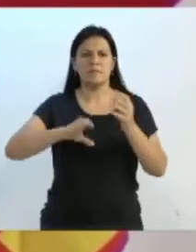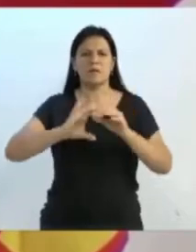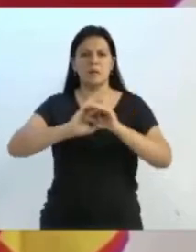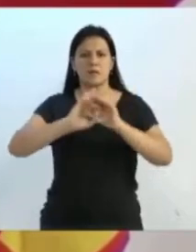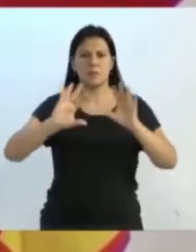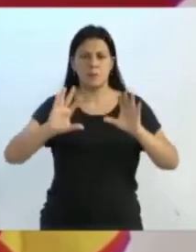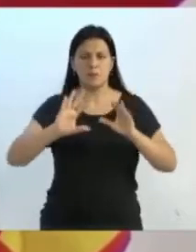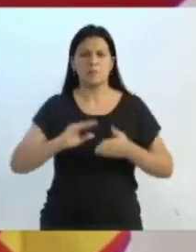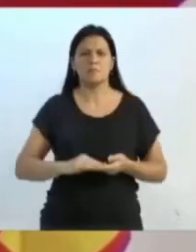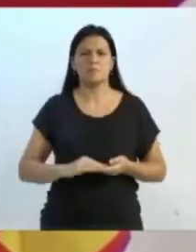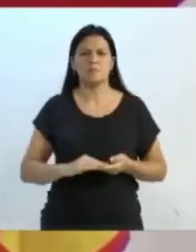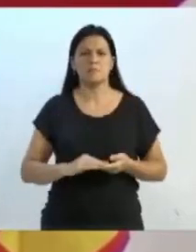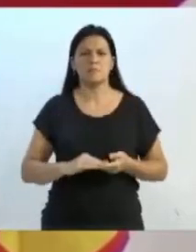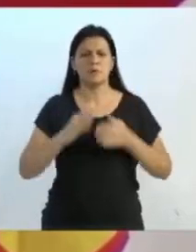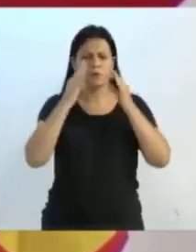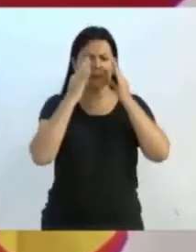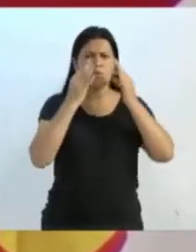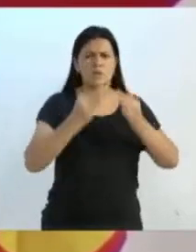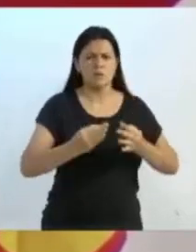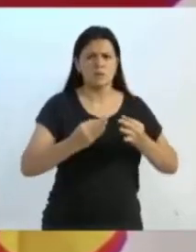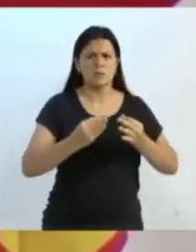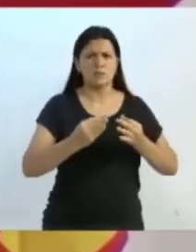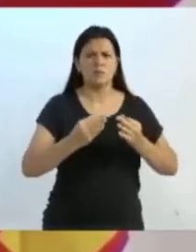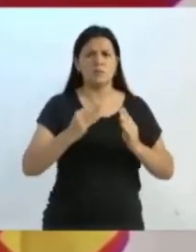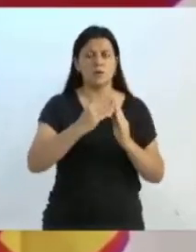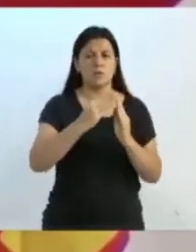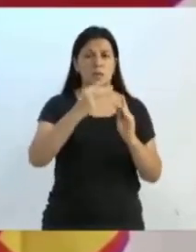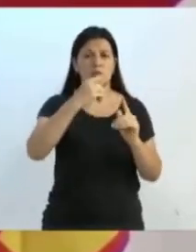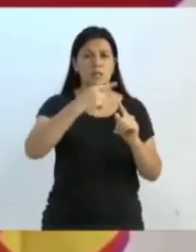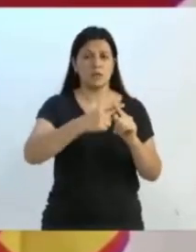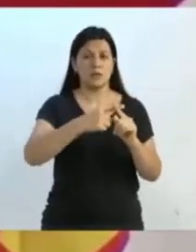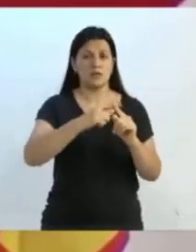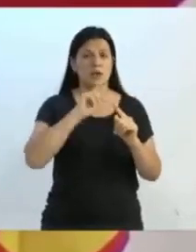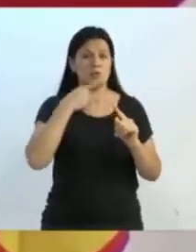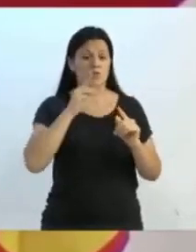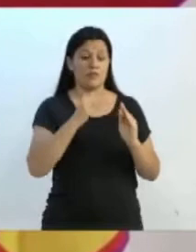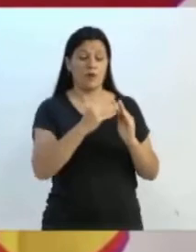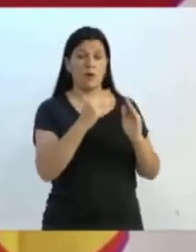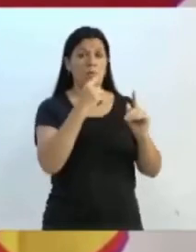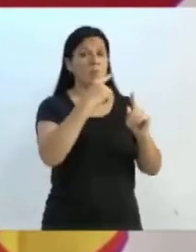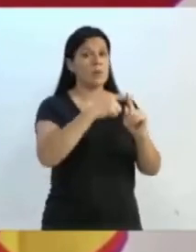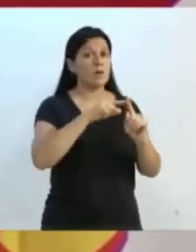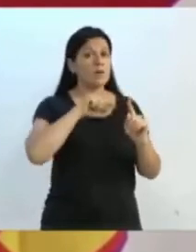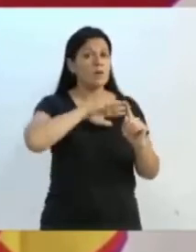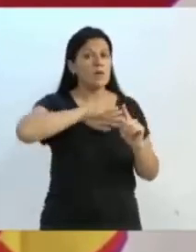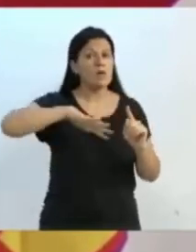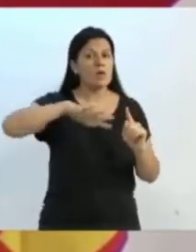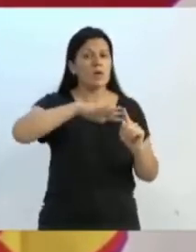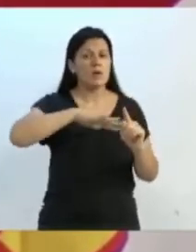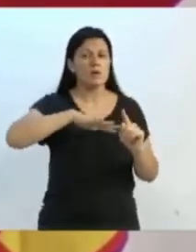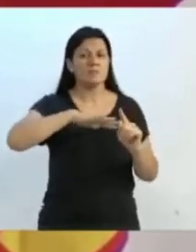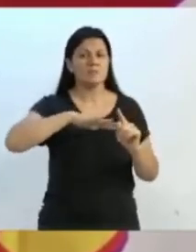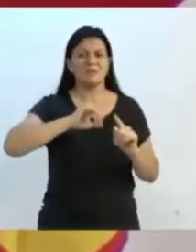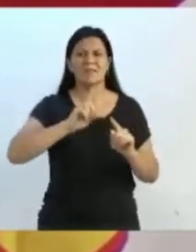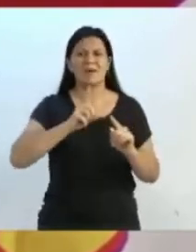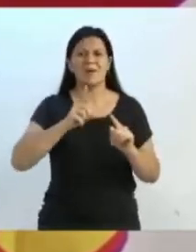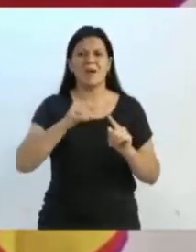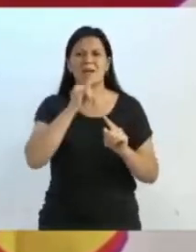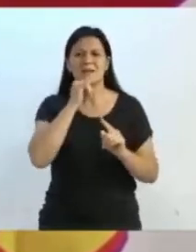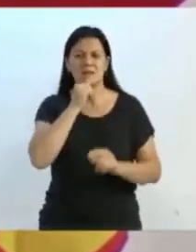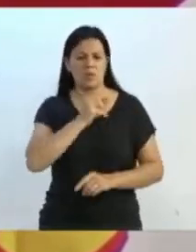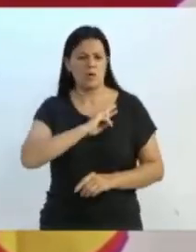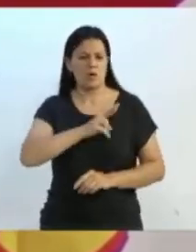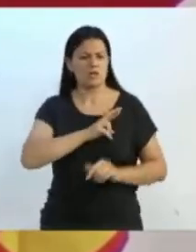porque reconheceram que as igrejas, e aqui quando nós falamos igrejas, nós não distinguimos as